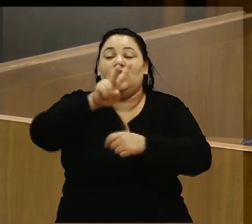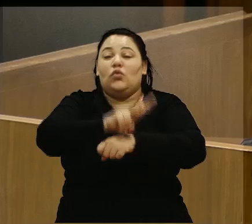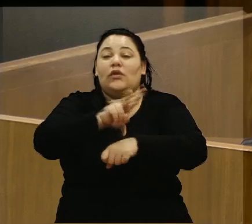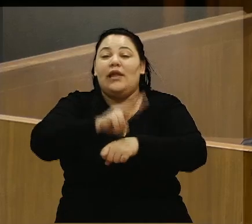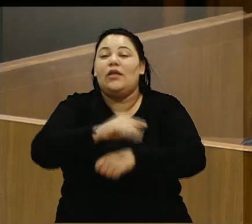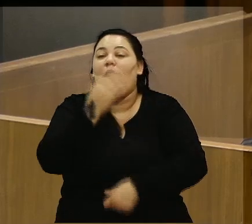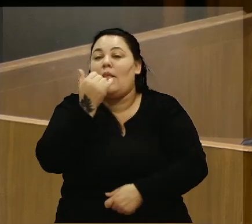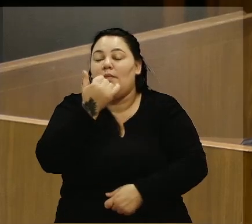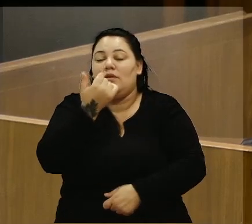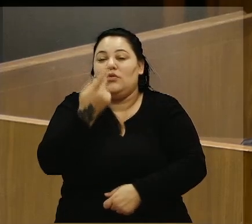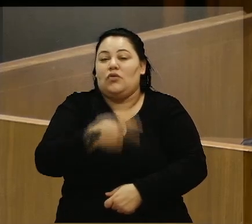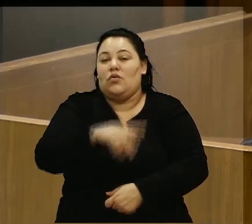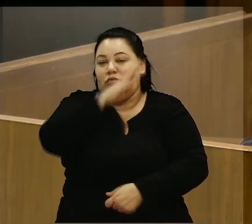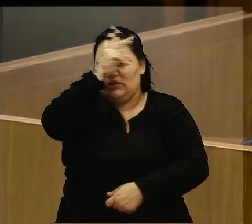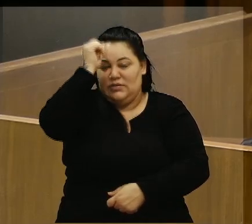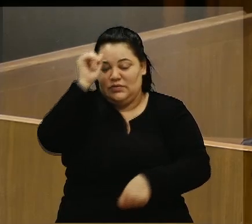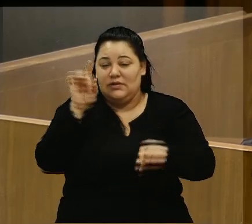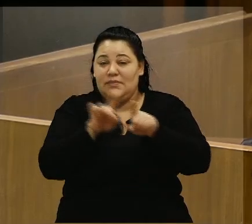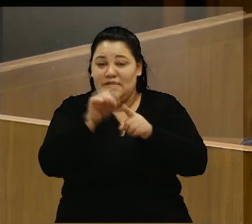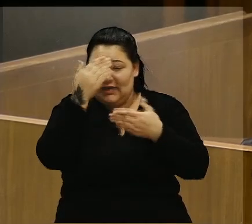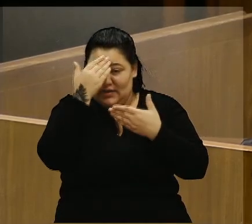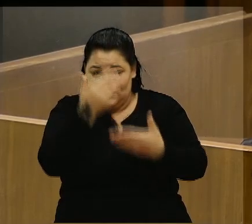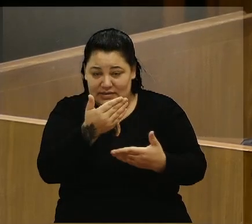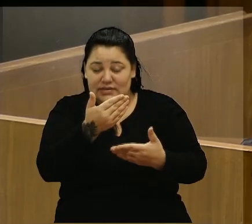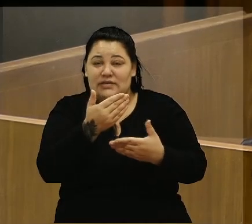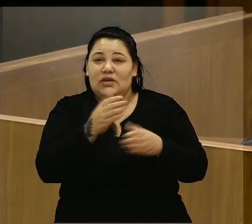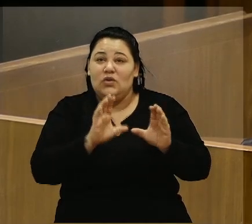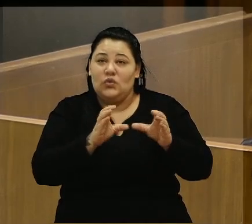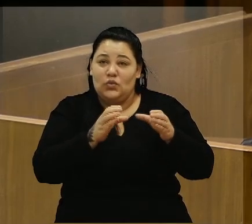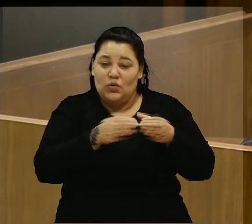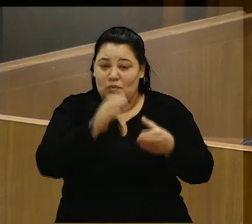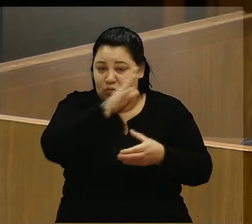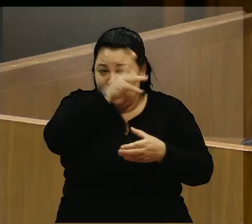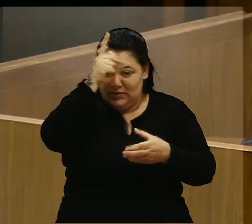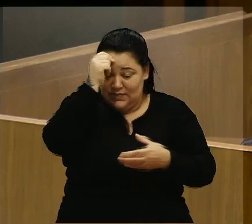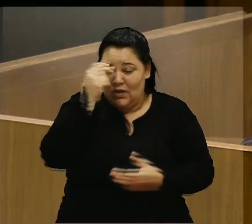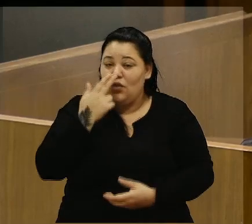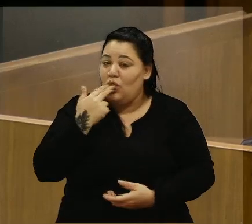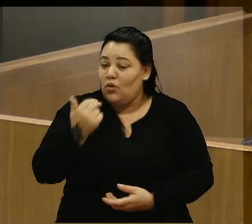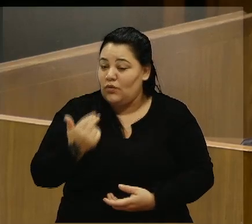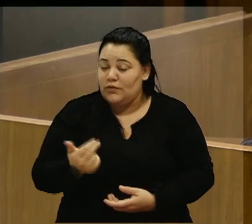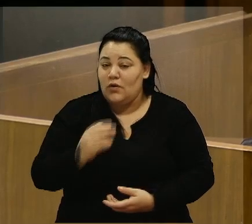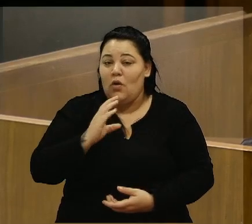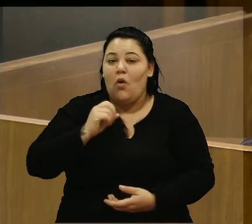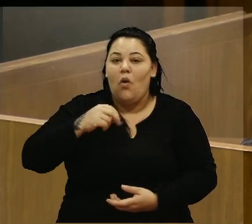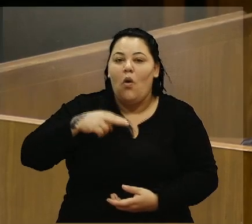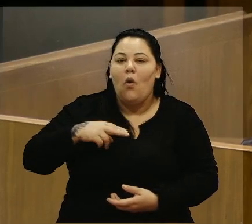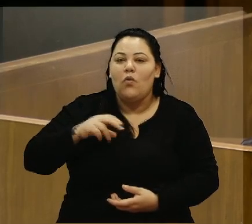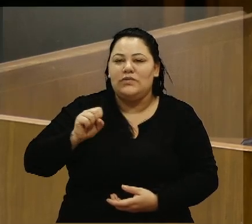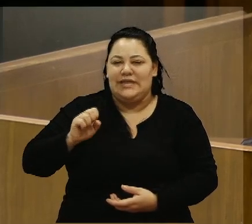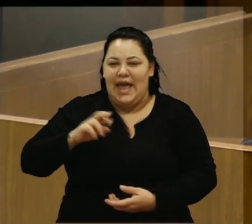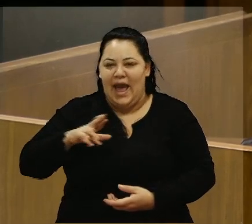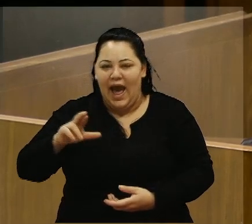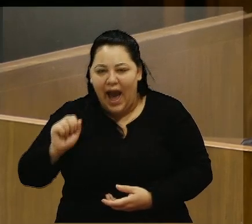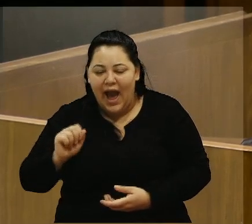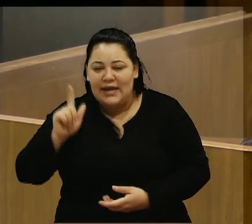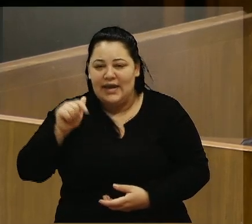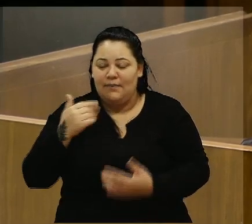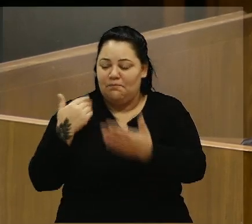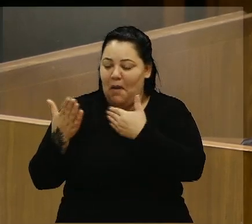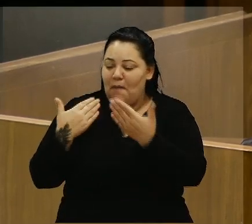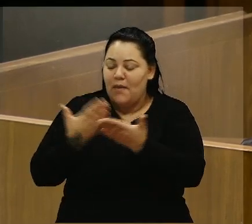município. Agradecemos também ao Conselho Municipal de Segurança Alimentar e Nutricional, CONSEA, que tem sido um espaço de diálogo e